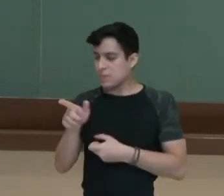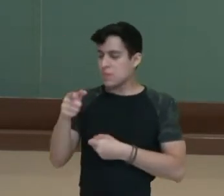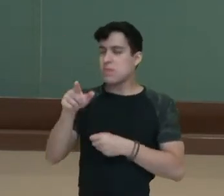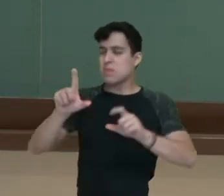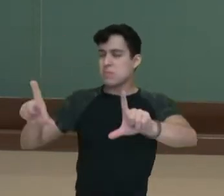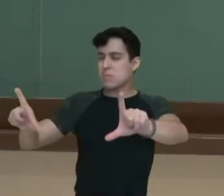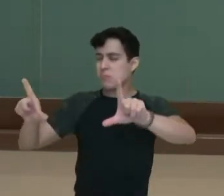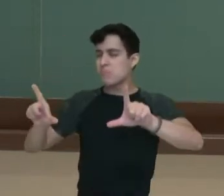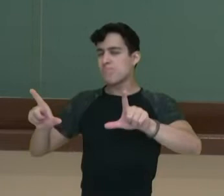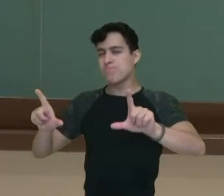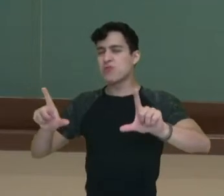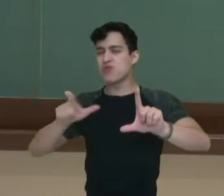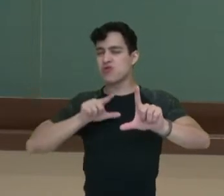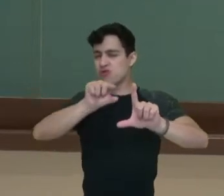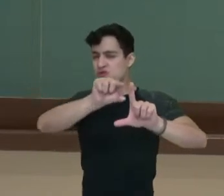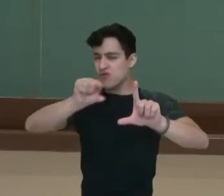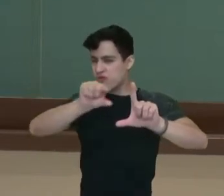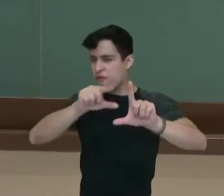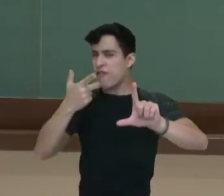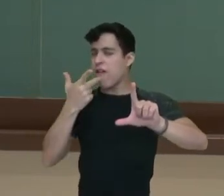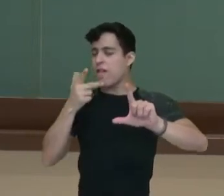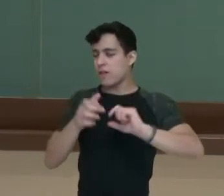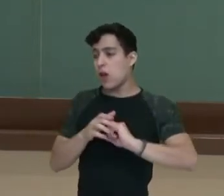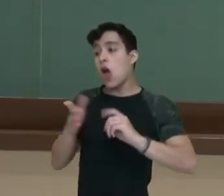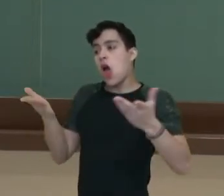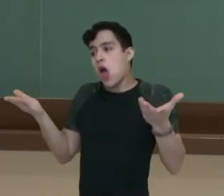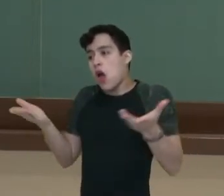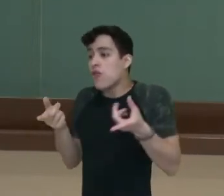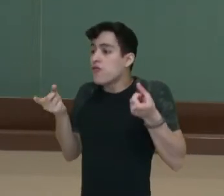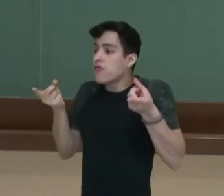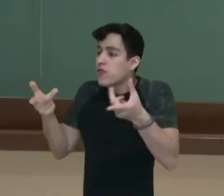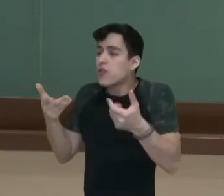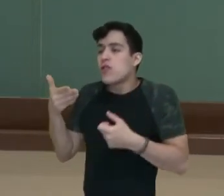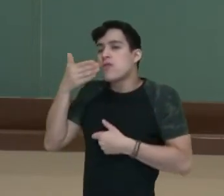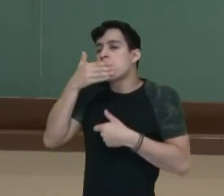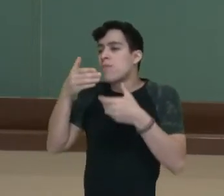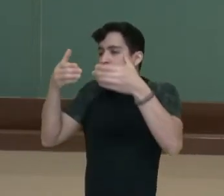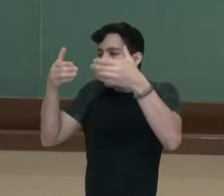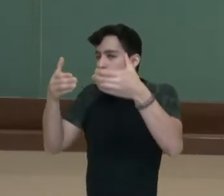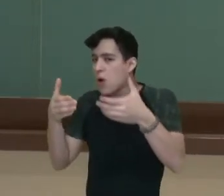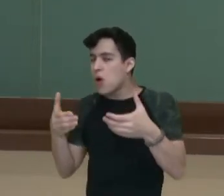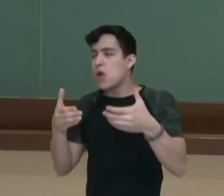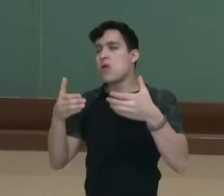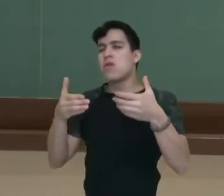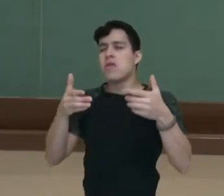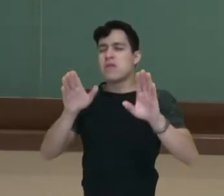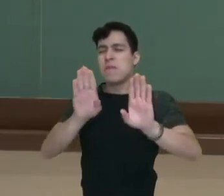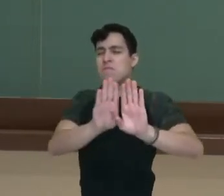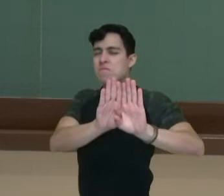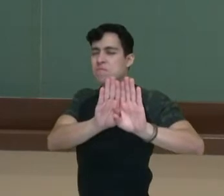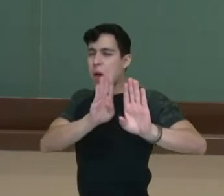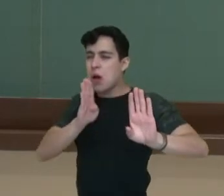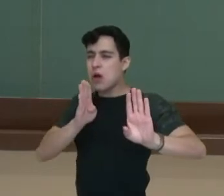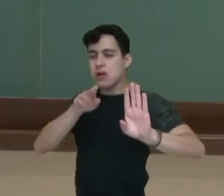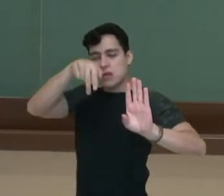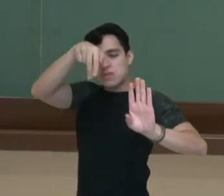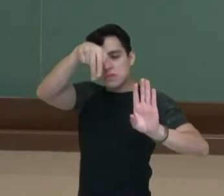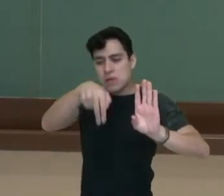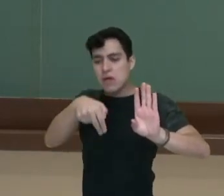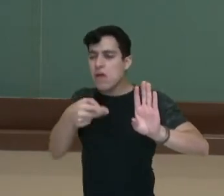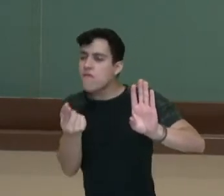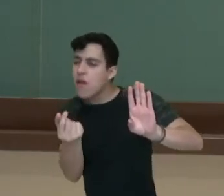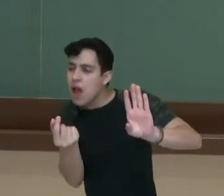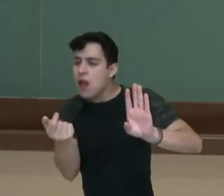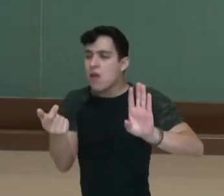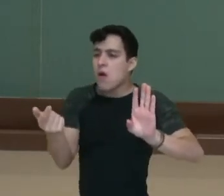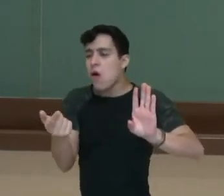hoje estarei vendendo bolo na porta não sei se era da igreja, da escola, no local tal, o bolo custa tanto, eu vou estar